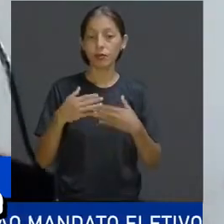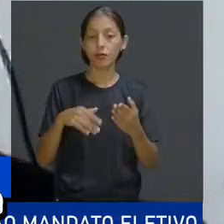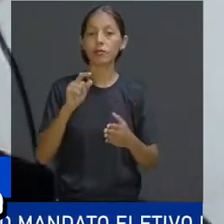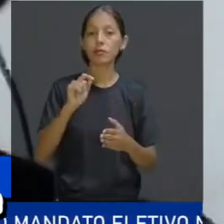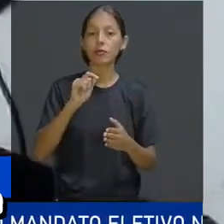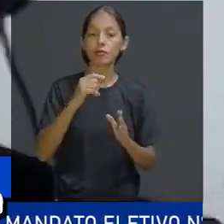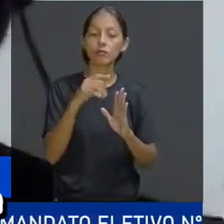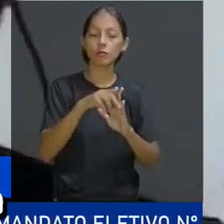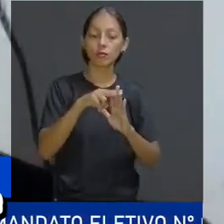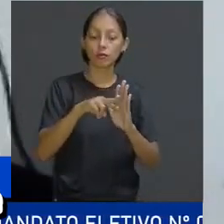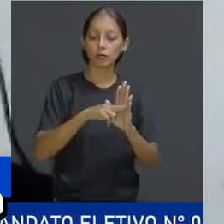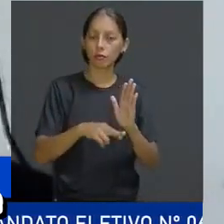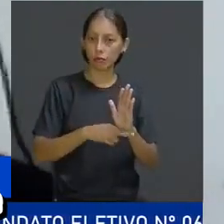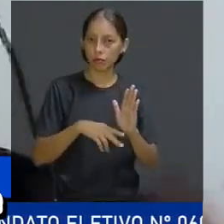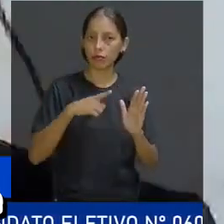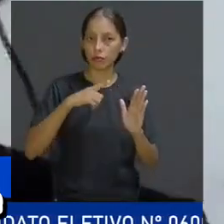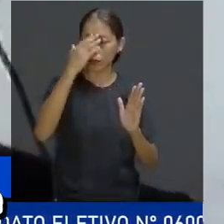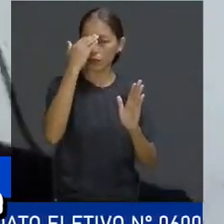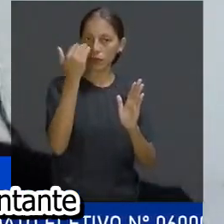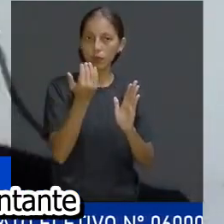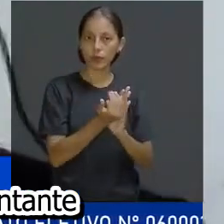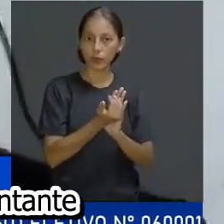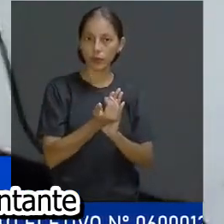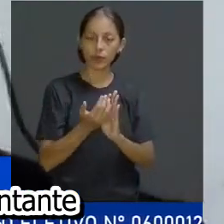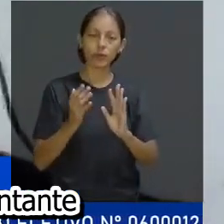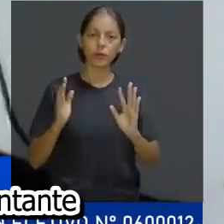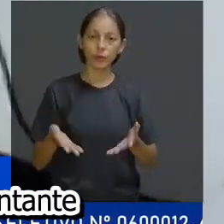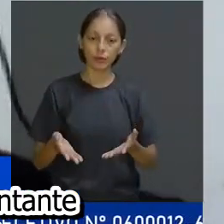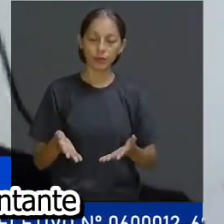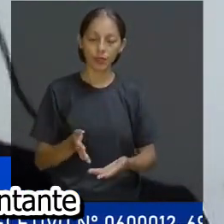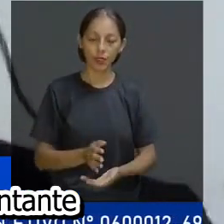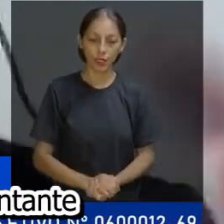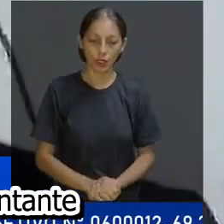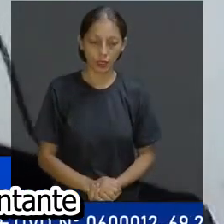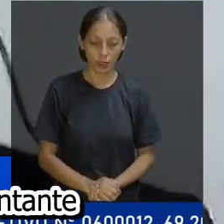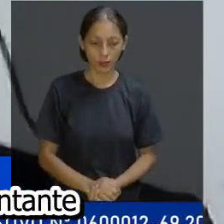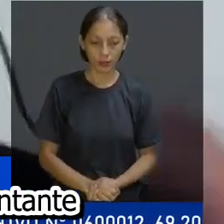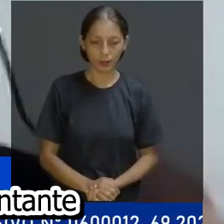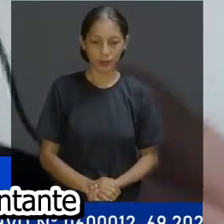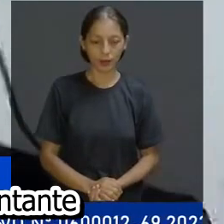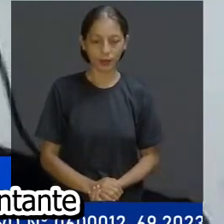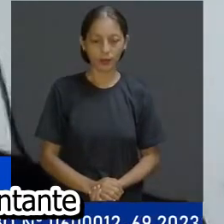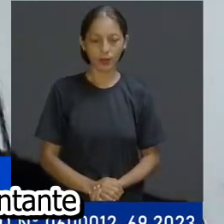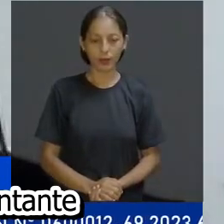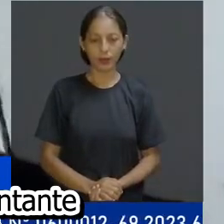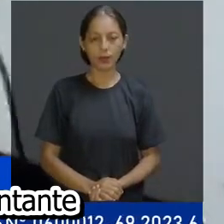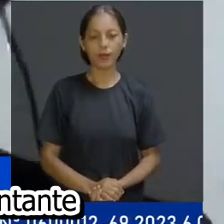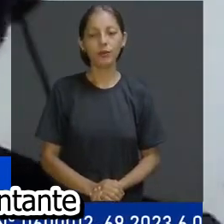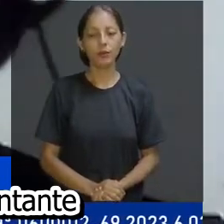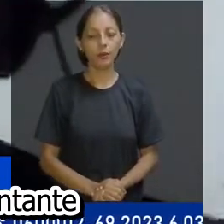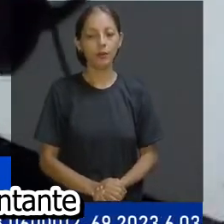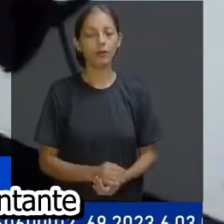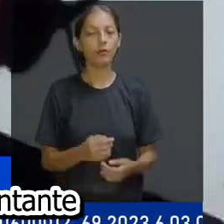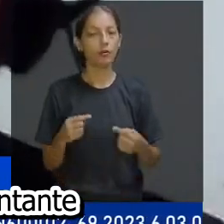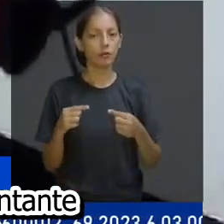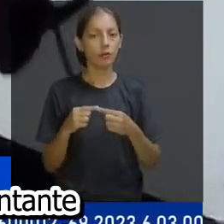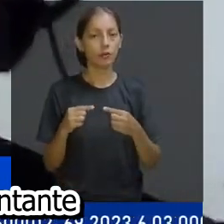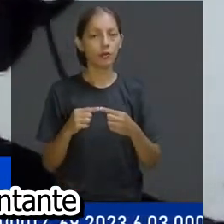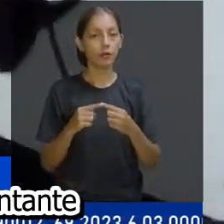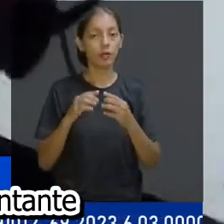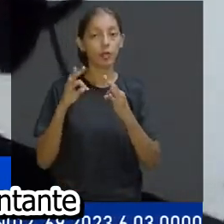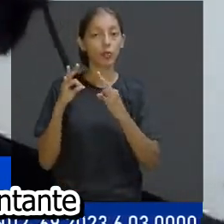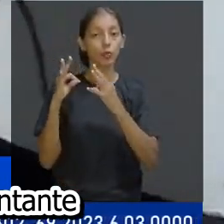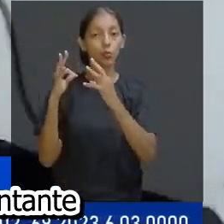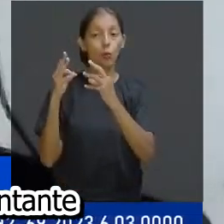a ser consagrada, como juntamos em alegações finais no ano de 2023, que esse montante ele se aplica sobre a